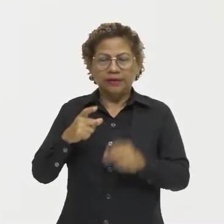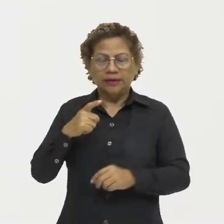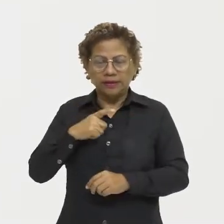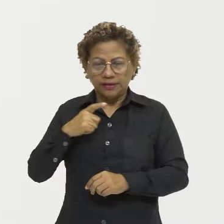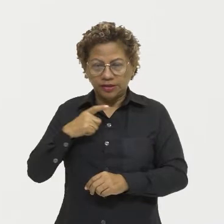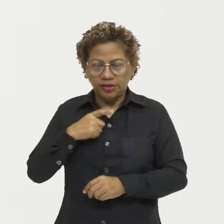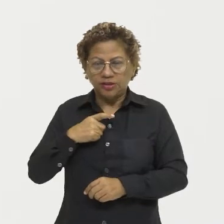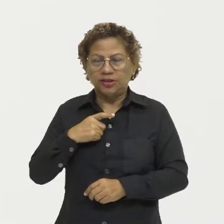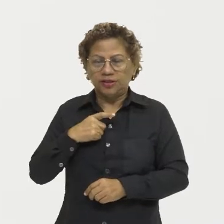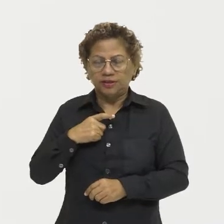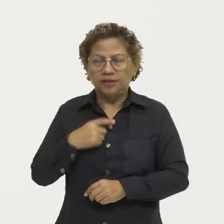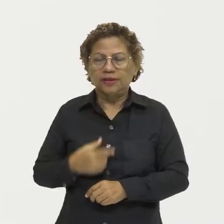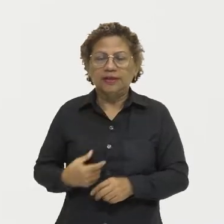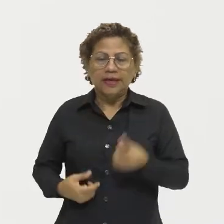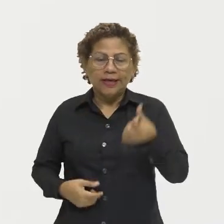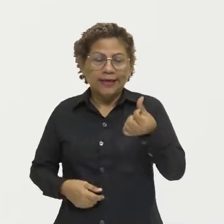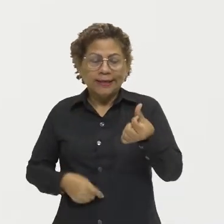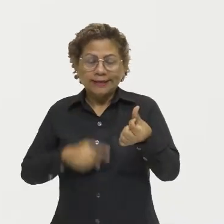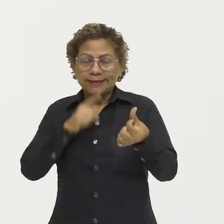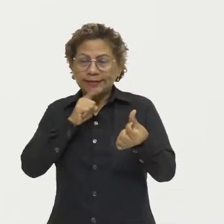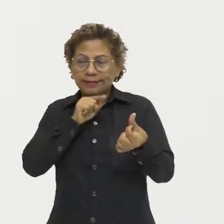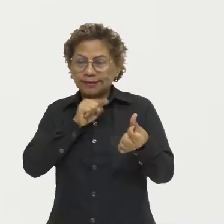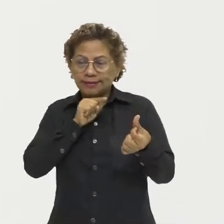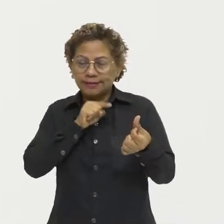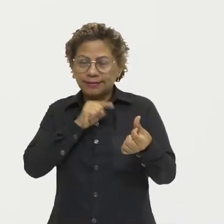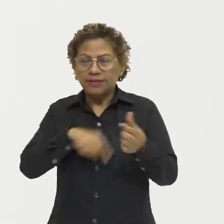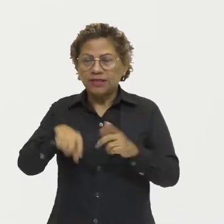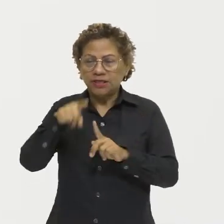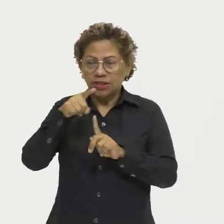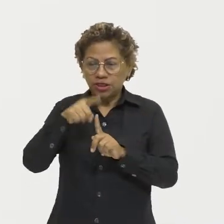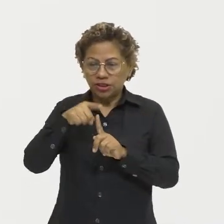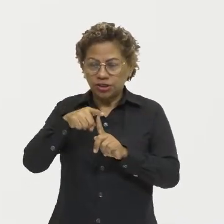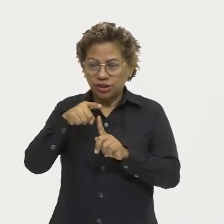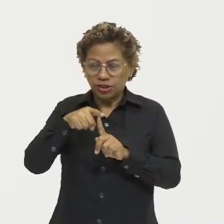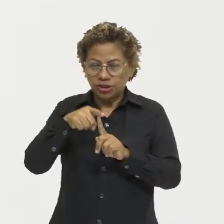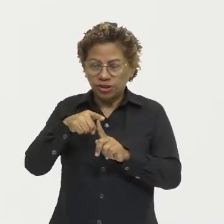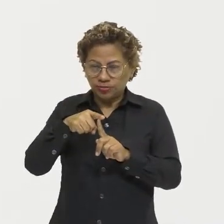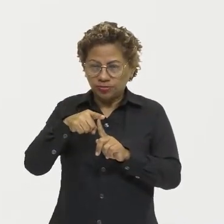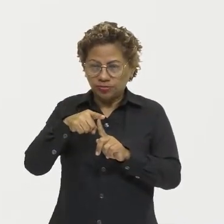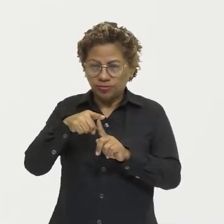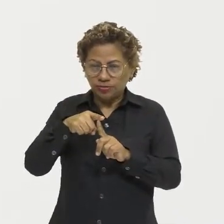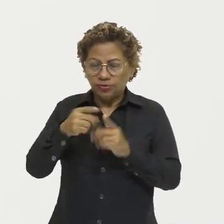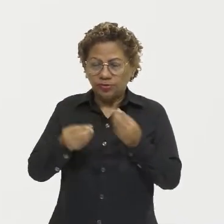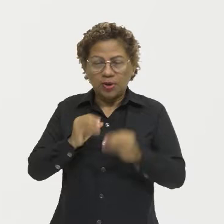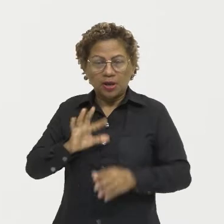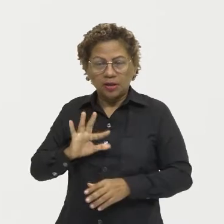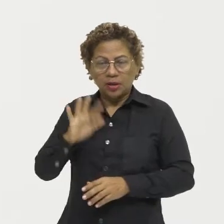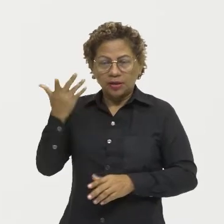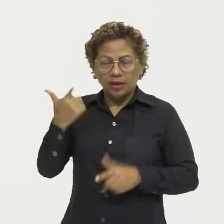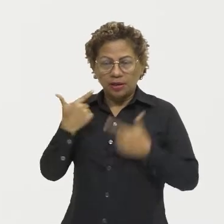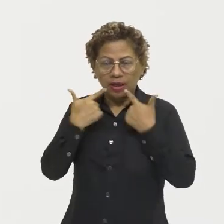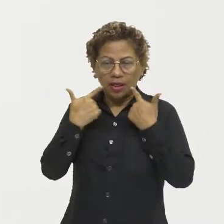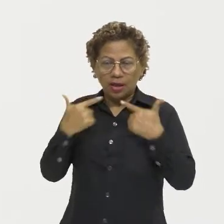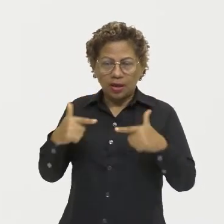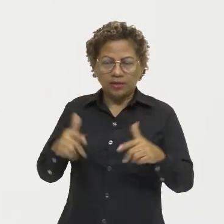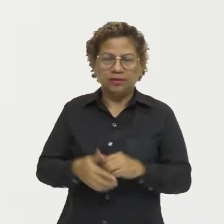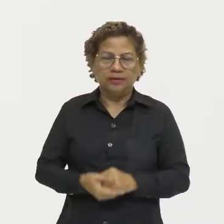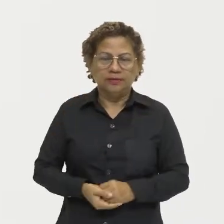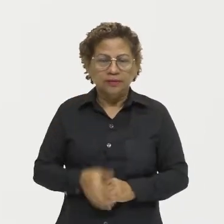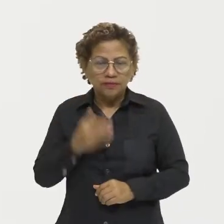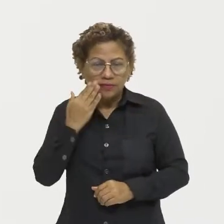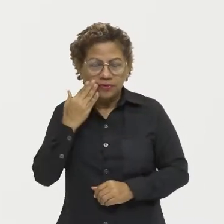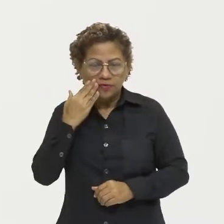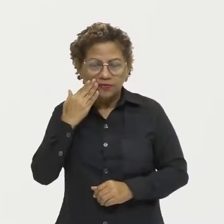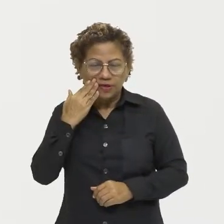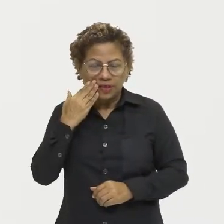6 tipos, né, de funções da linguagem. Então, eu coloquei nesse mapinha aí